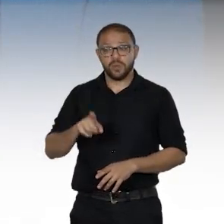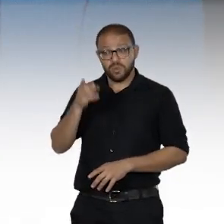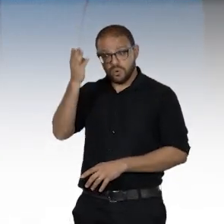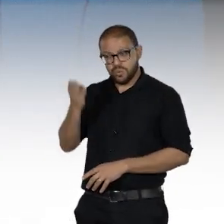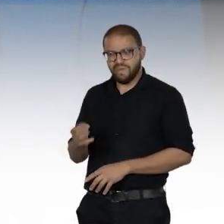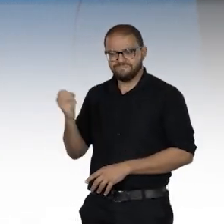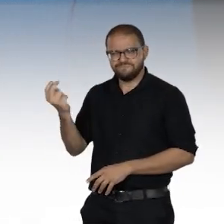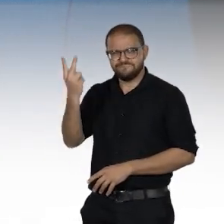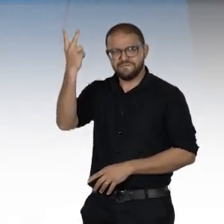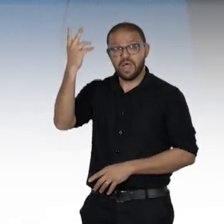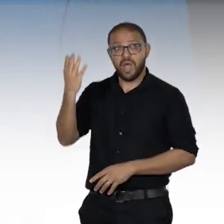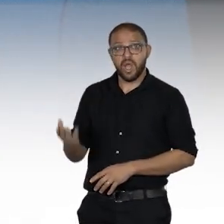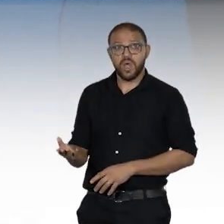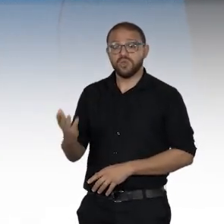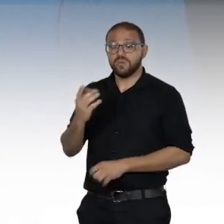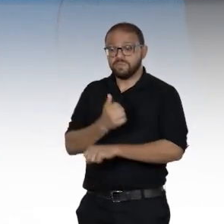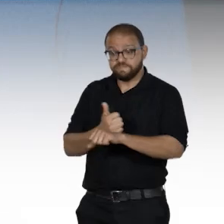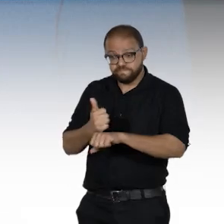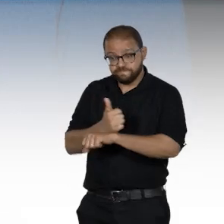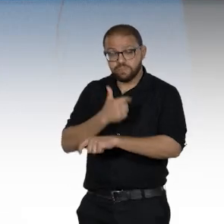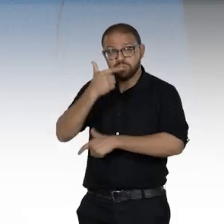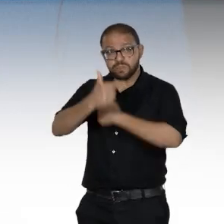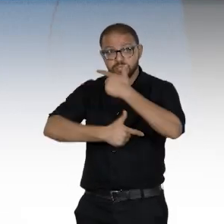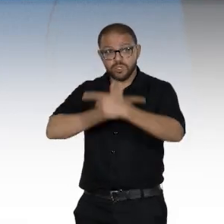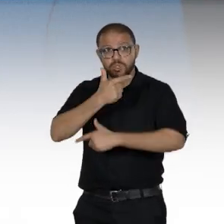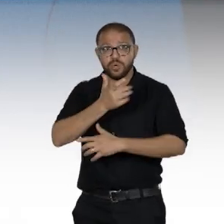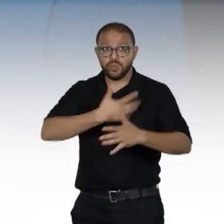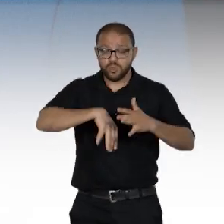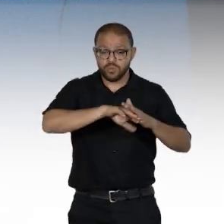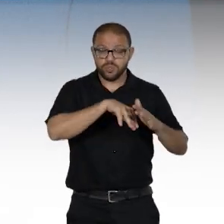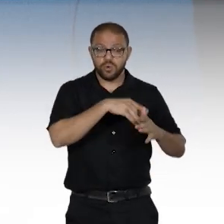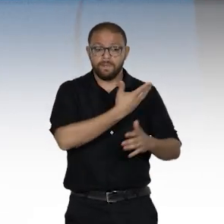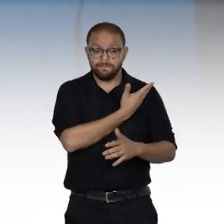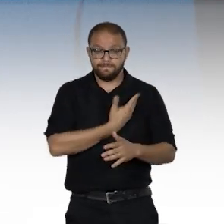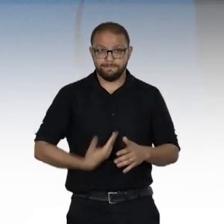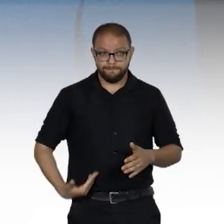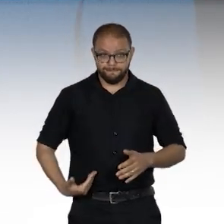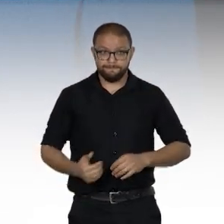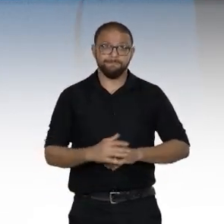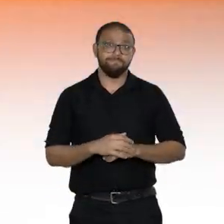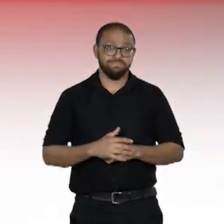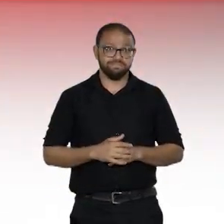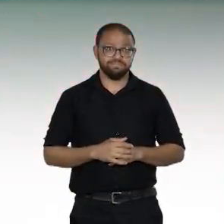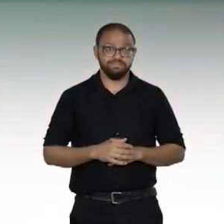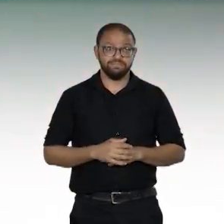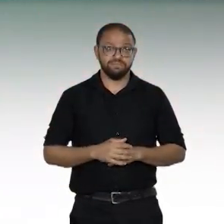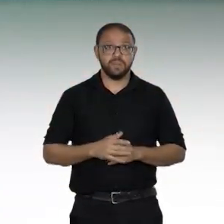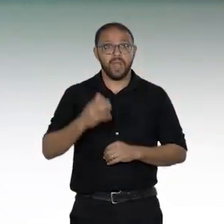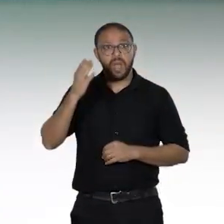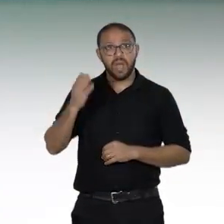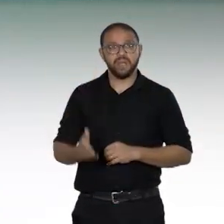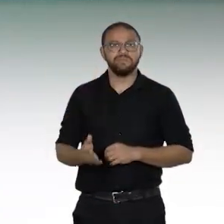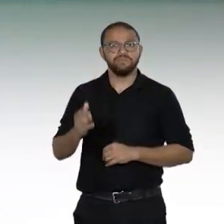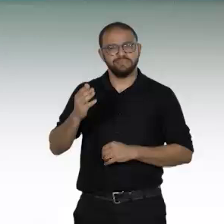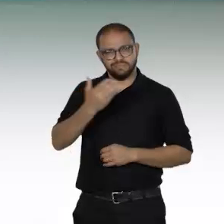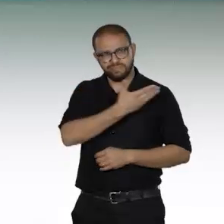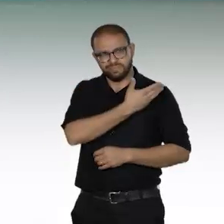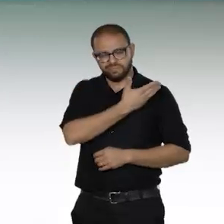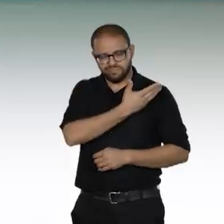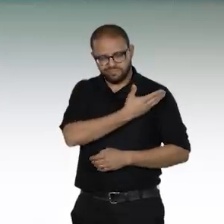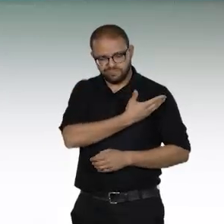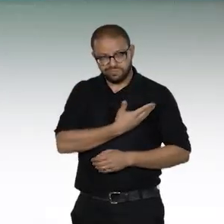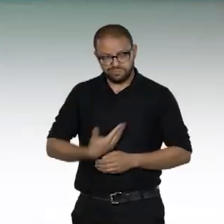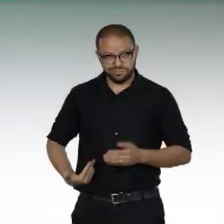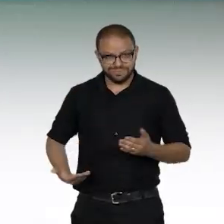reconhecer e valorizar os profissionais que trabalham no setor público as servidoras e os